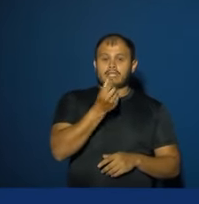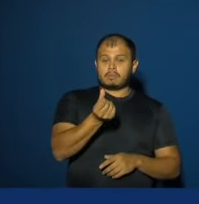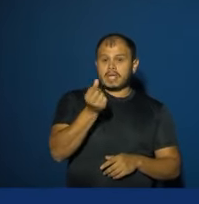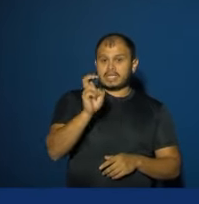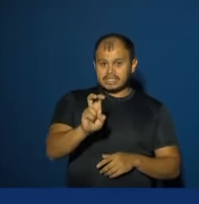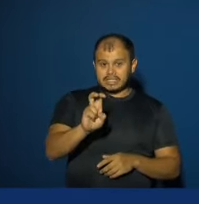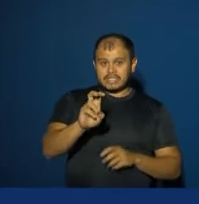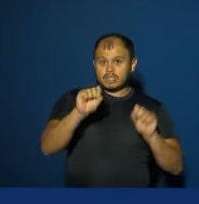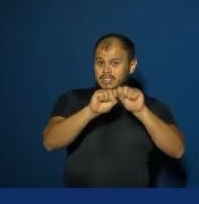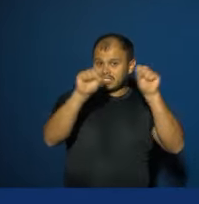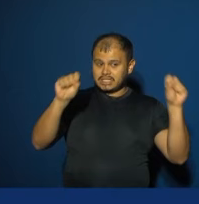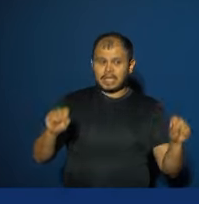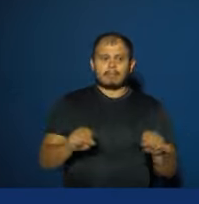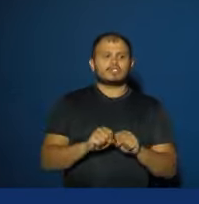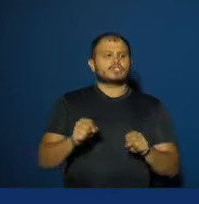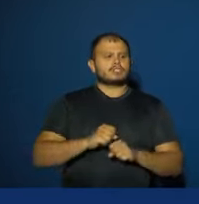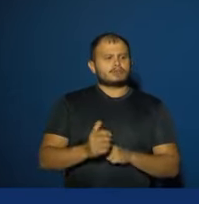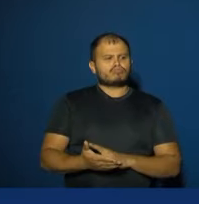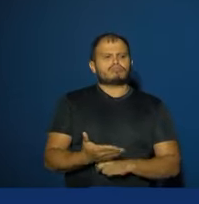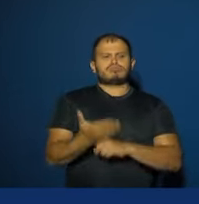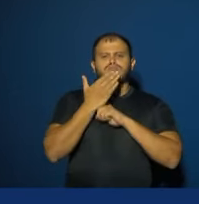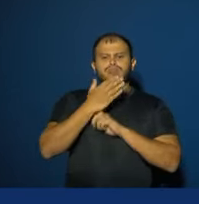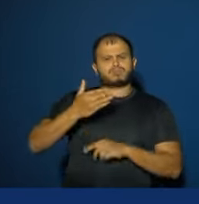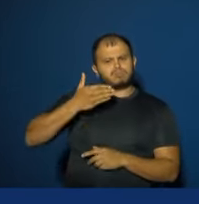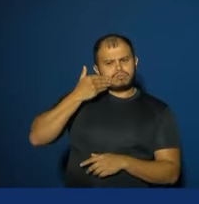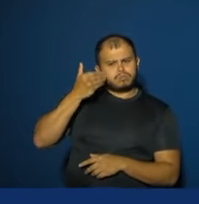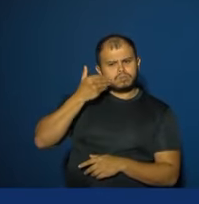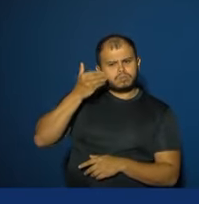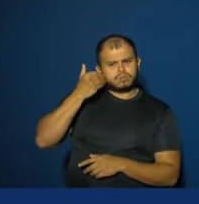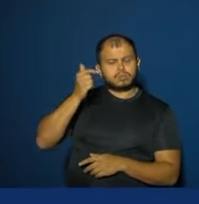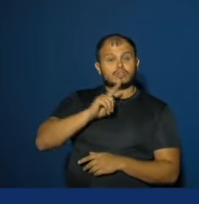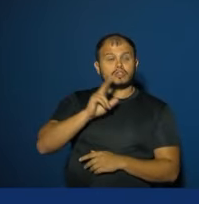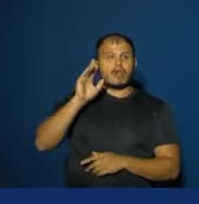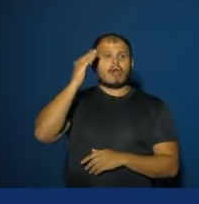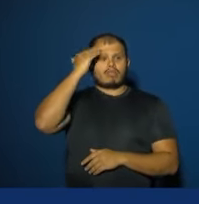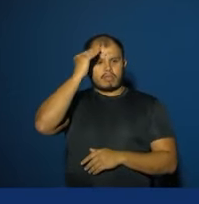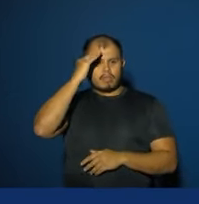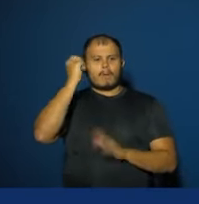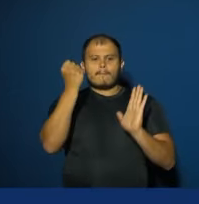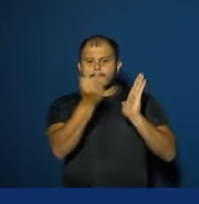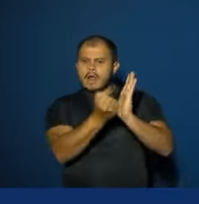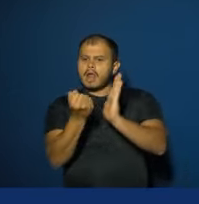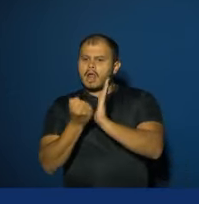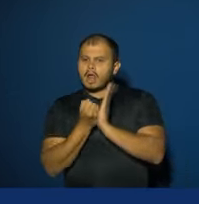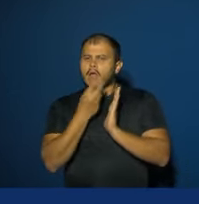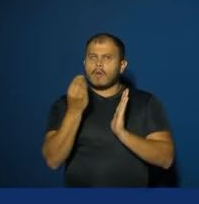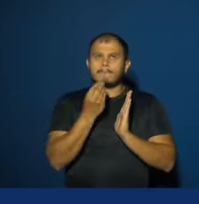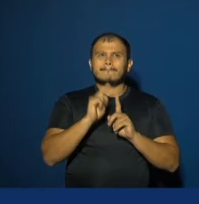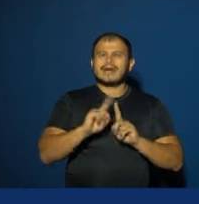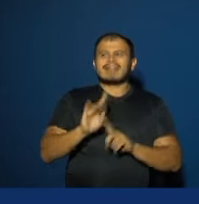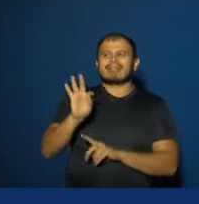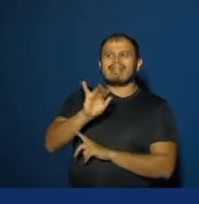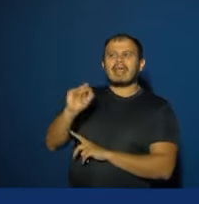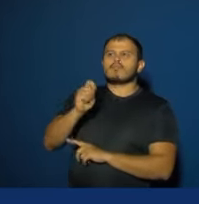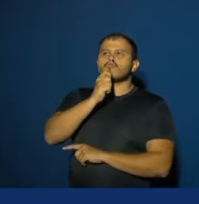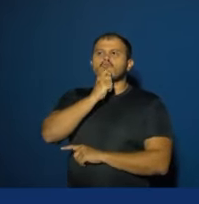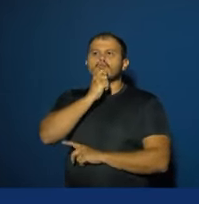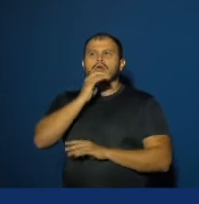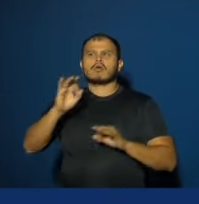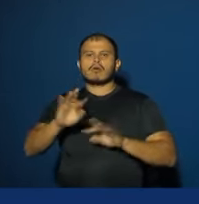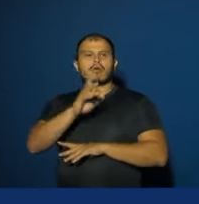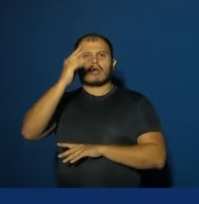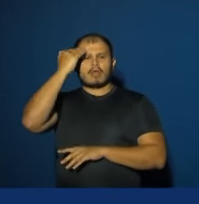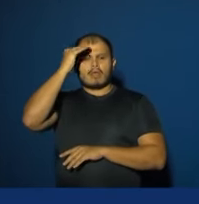foi um enorme aprendizado pra gente a gente a gente fala assim bem tá bom entendemos das marcas mas não entendemos da parte de ti vamos entender o que a gente tem que fazer